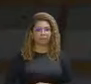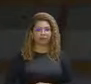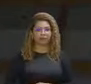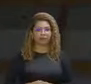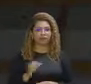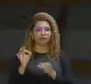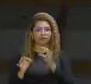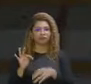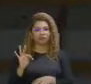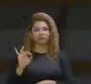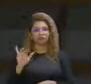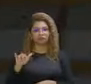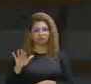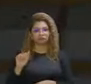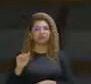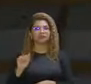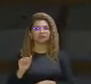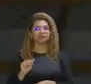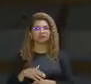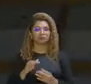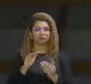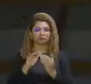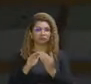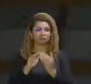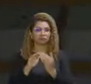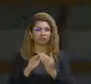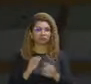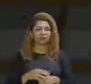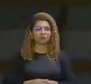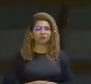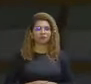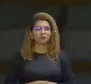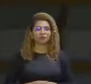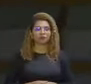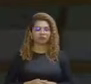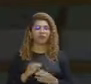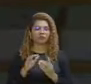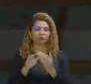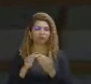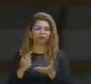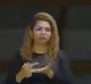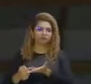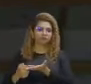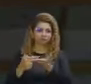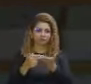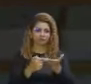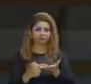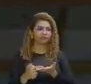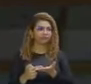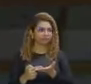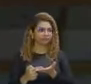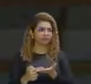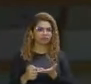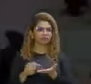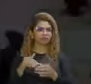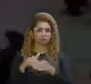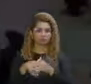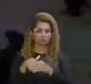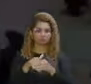Juíza Tina Souza. Acompanho o relator, presidente. Juiz Carlos Fernando. Também vou acompanhar. Juíza Paola